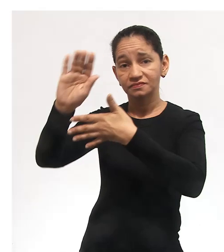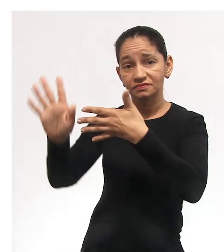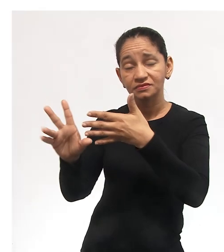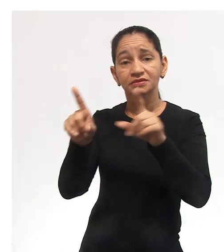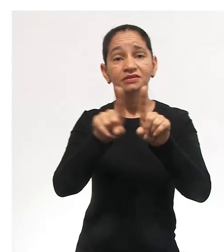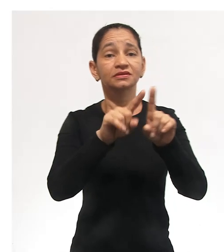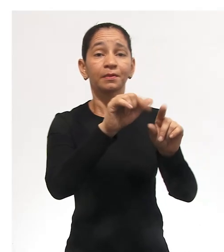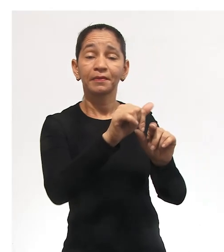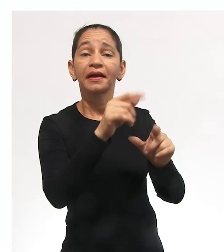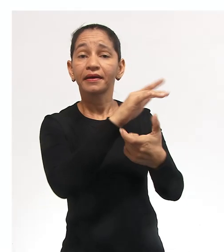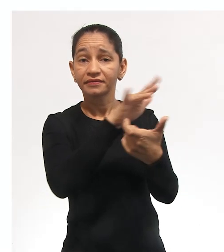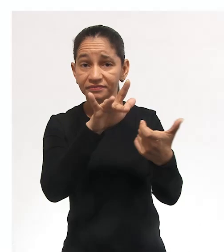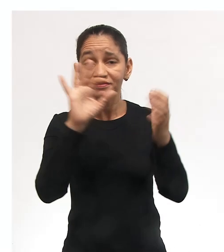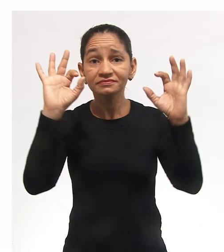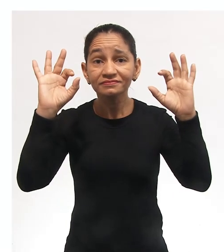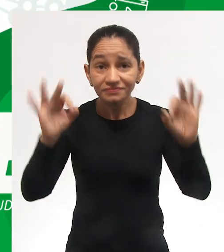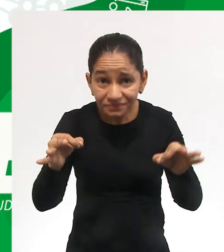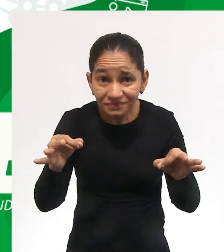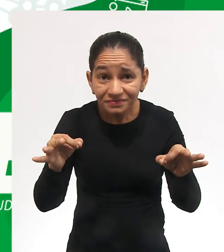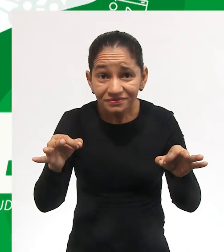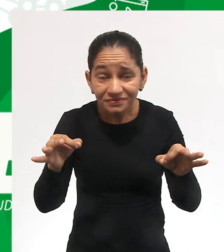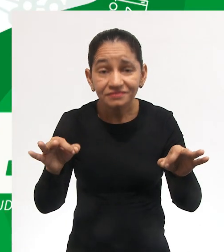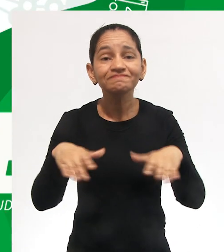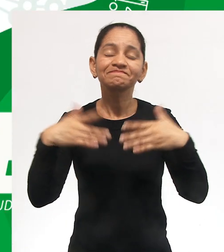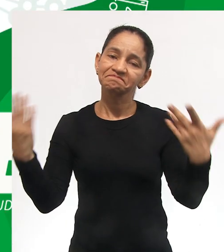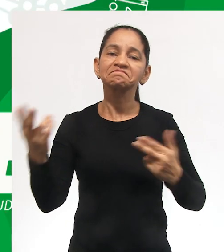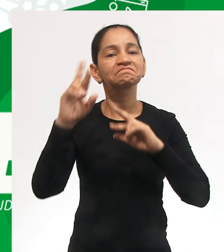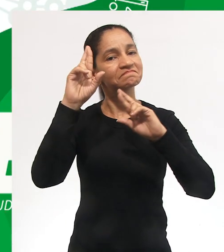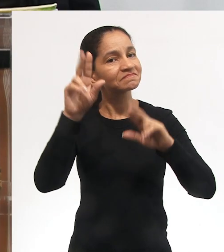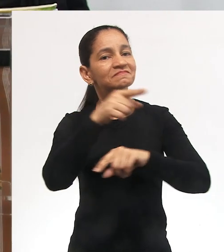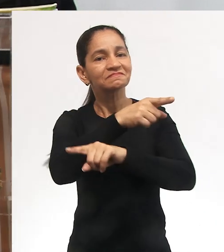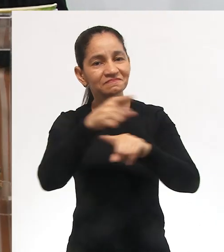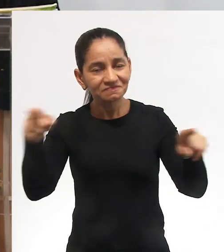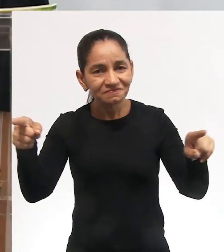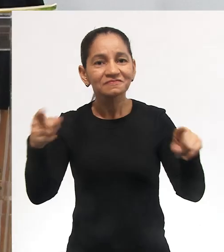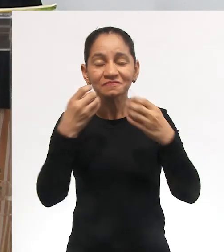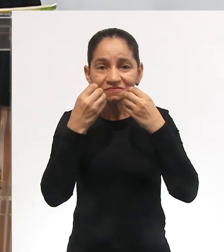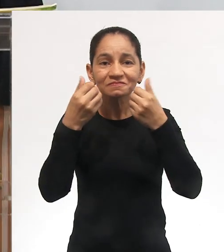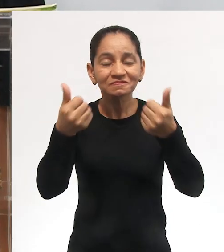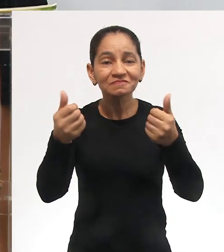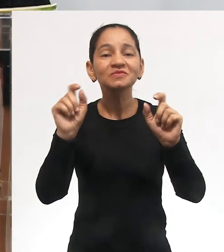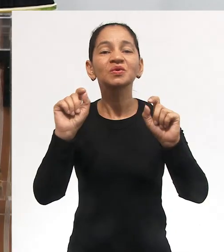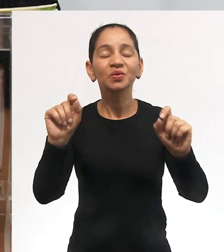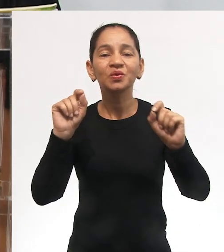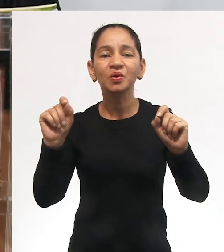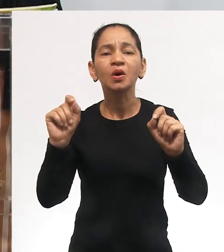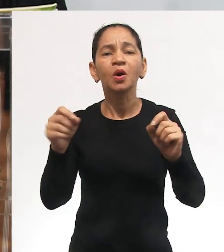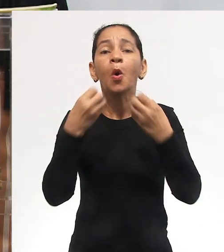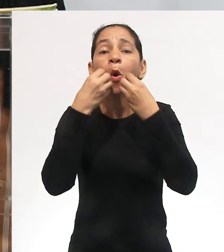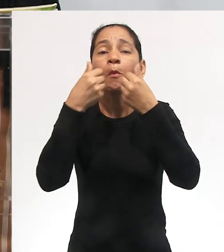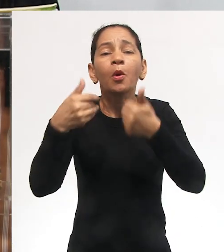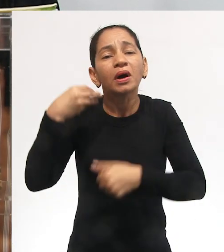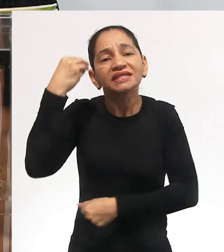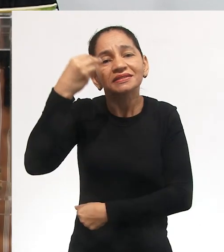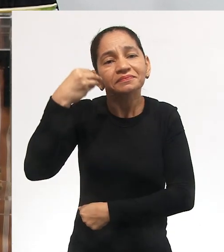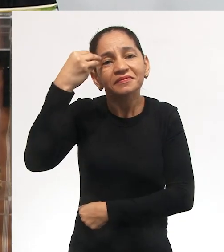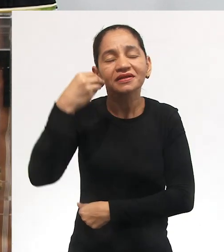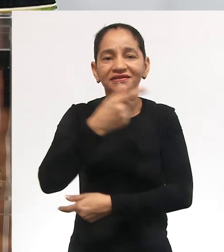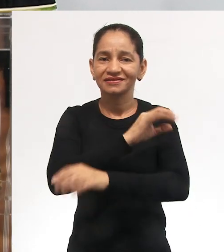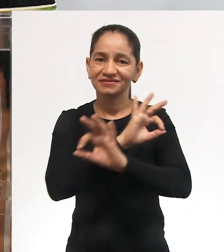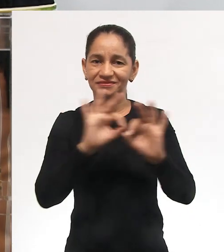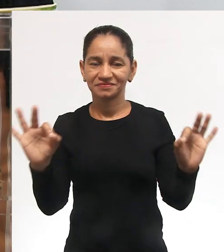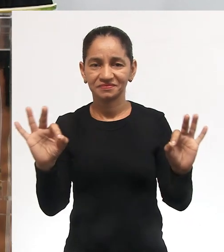de alfabetização e letramento, certo? Então, eu desejo, gente, que vocês tenham tido